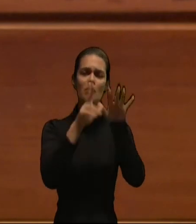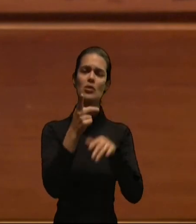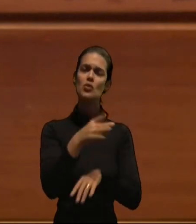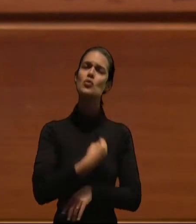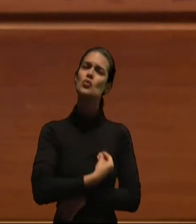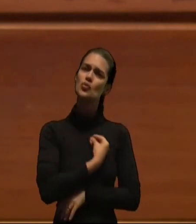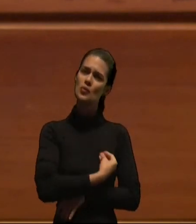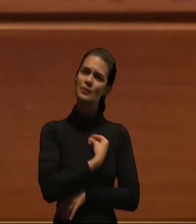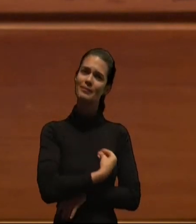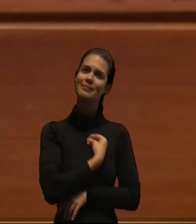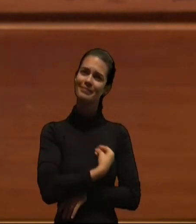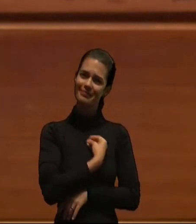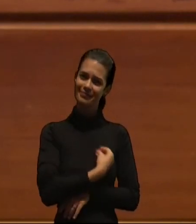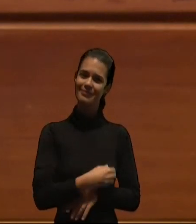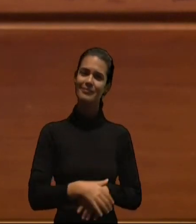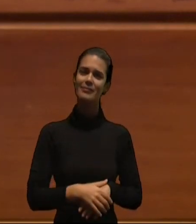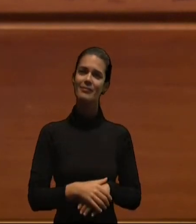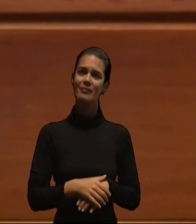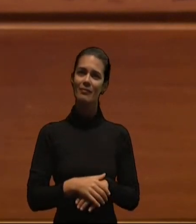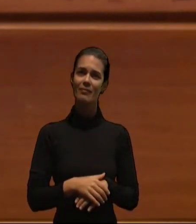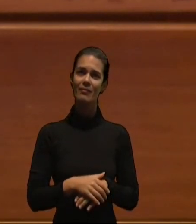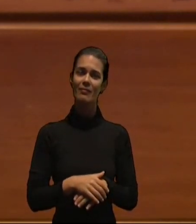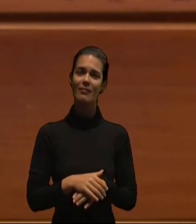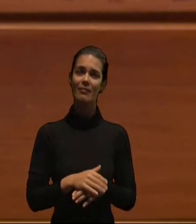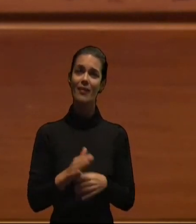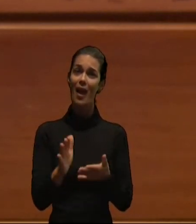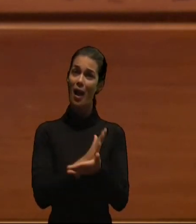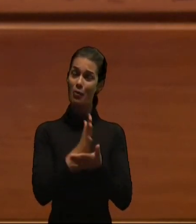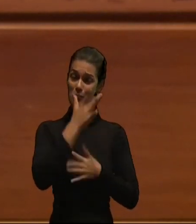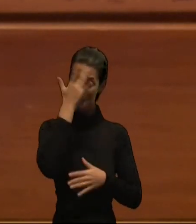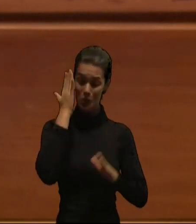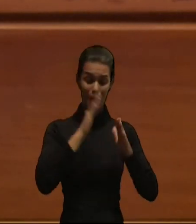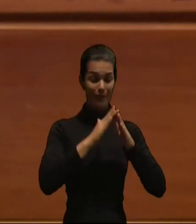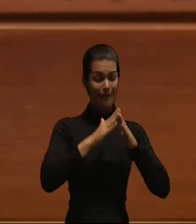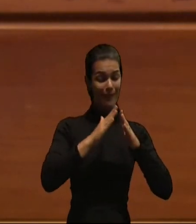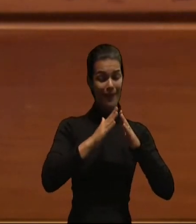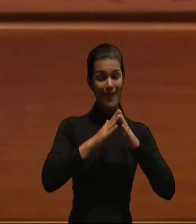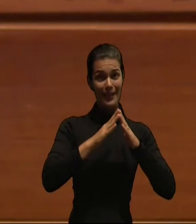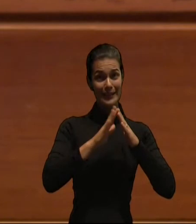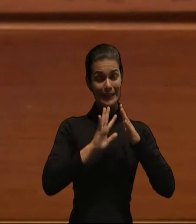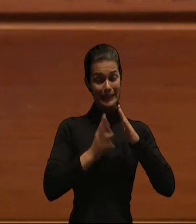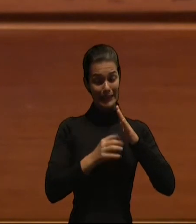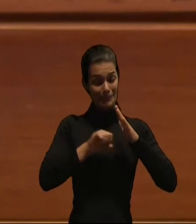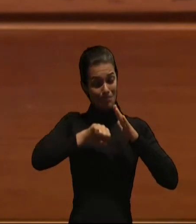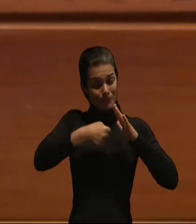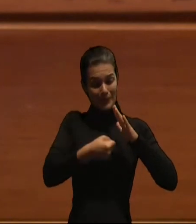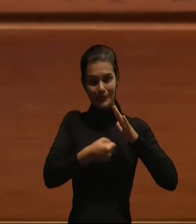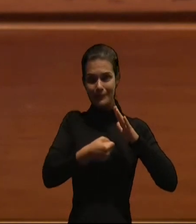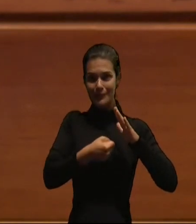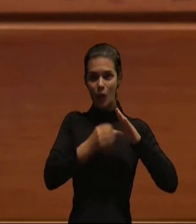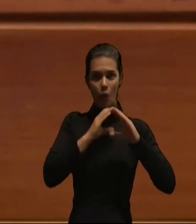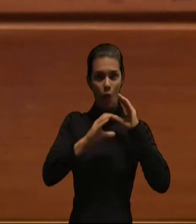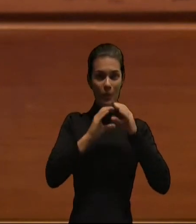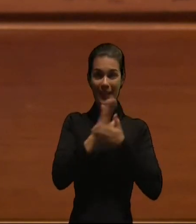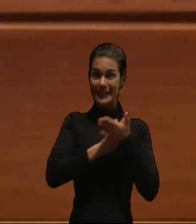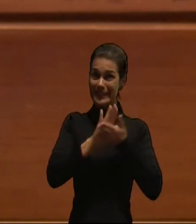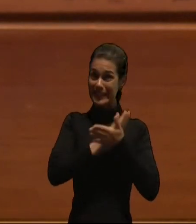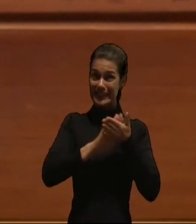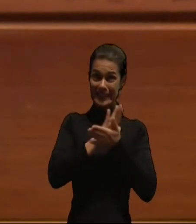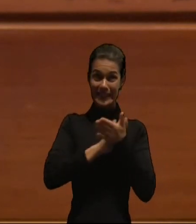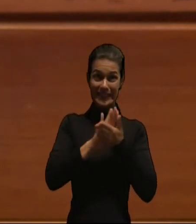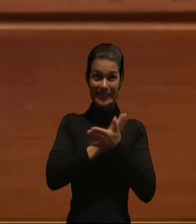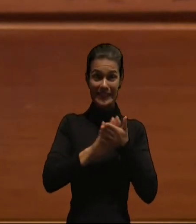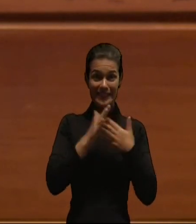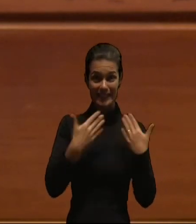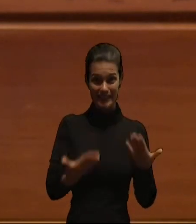irmãos que estão confinados, inclusive alguns sem comunicação ali no Riacho Fundo 2. Você que é membro da Igreja